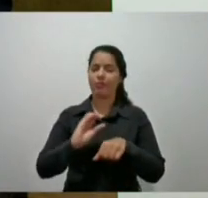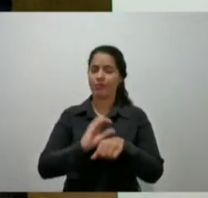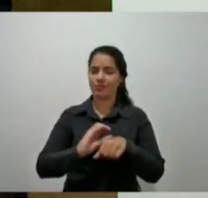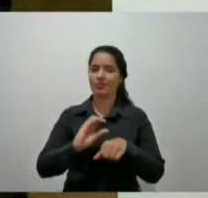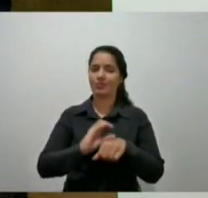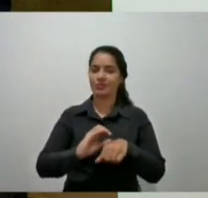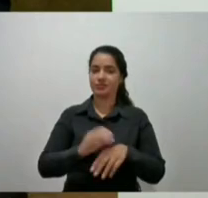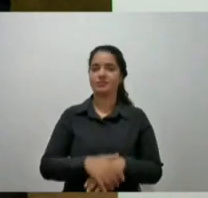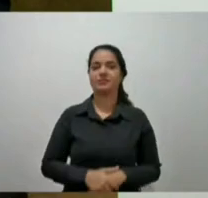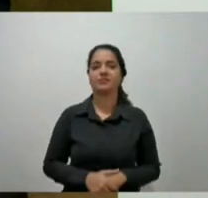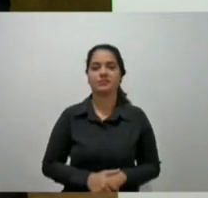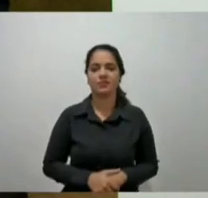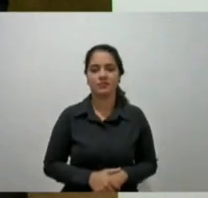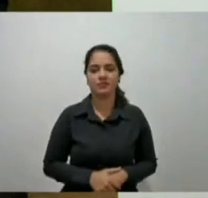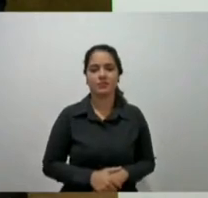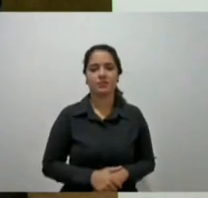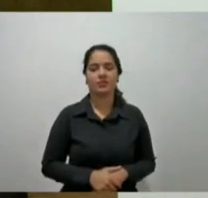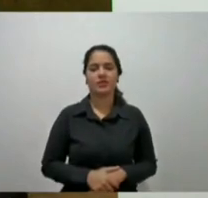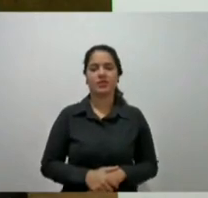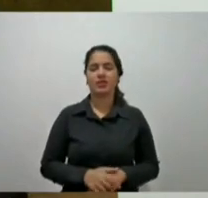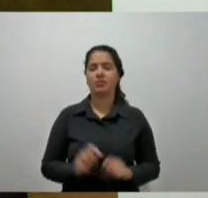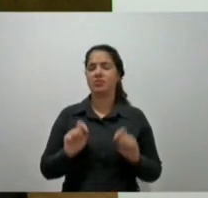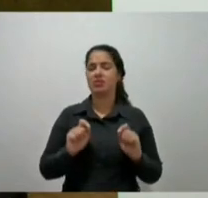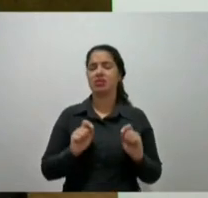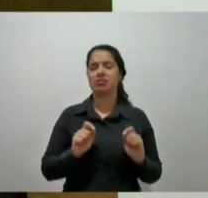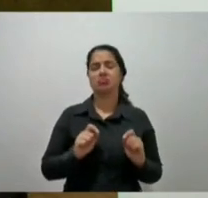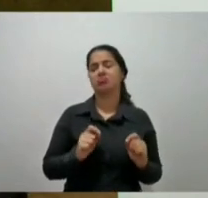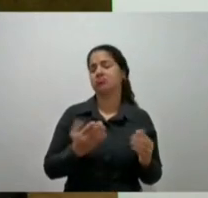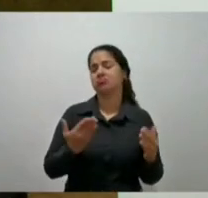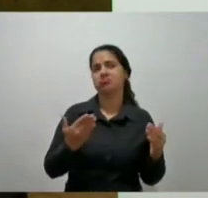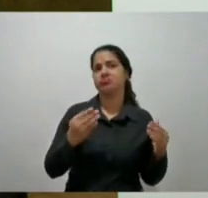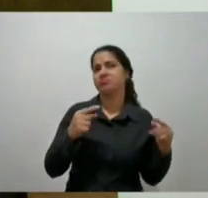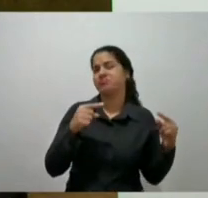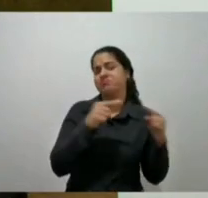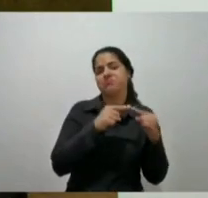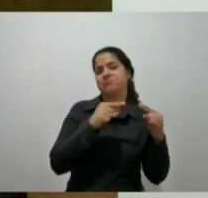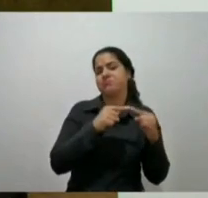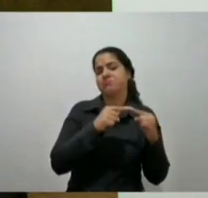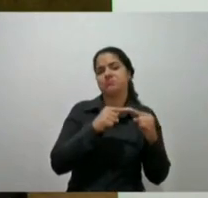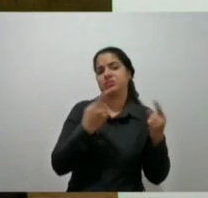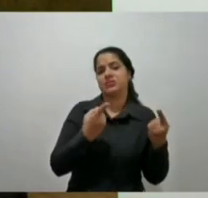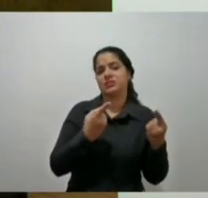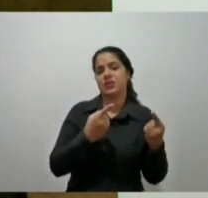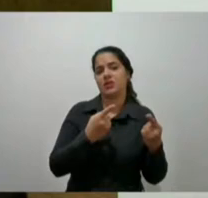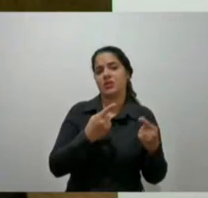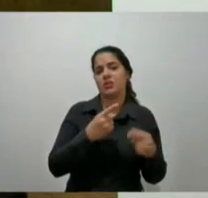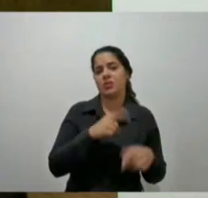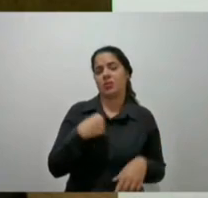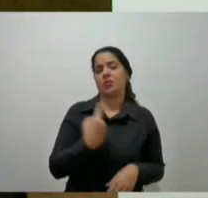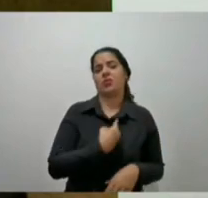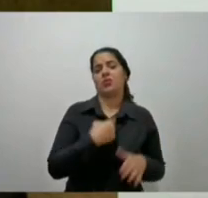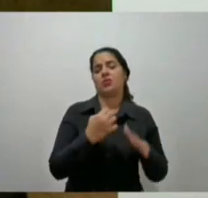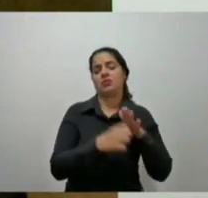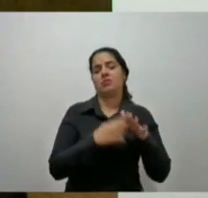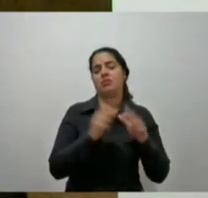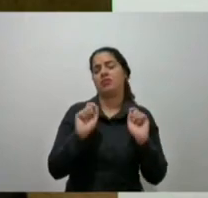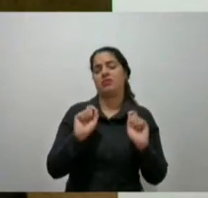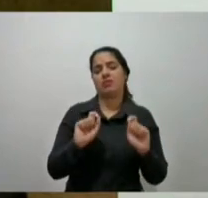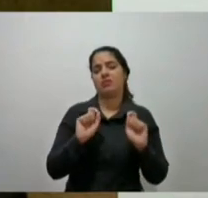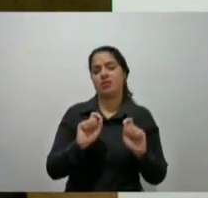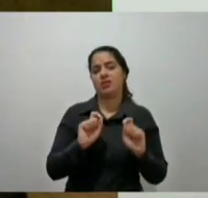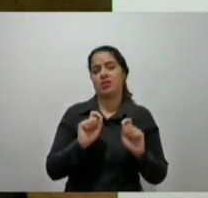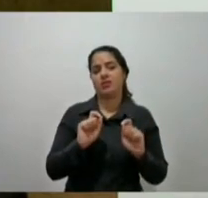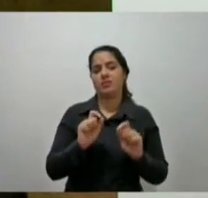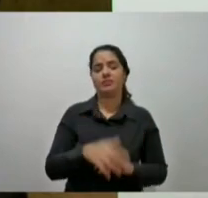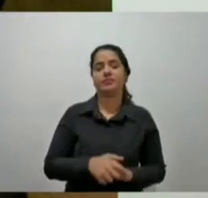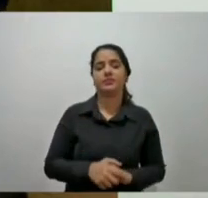certa forma, tem, porque nós, dessa maneira, levamos a cultura do seguro para 700 mil pessoas que nem sabiam, muitas vezes, do que se